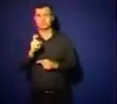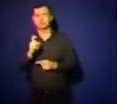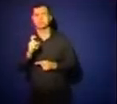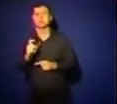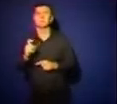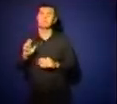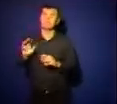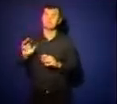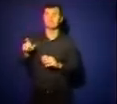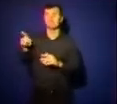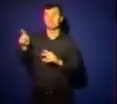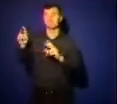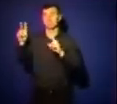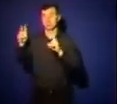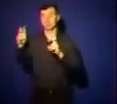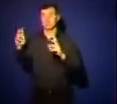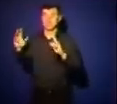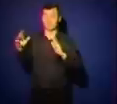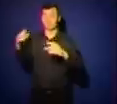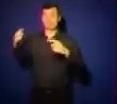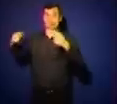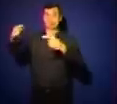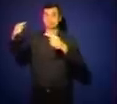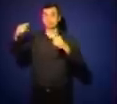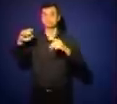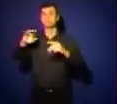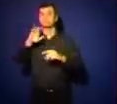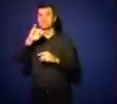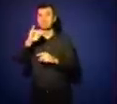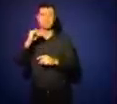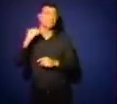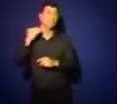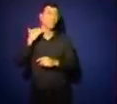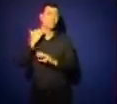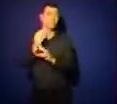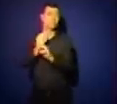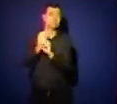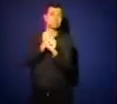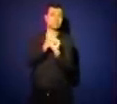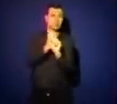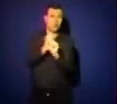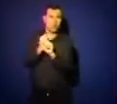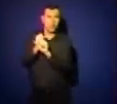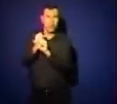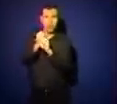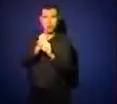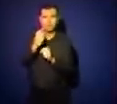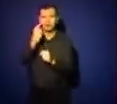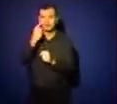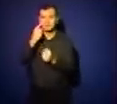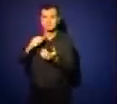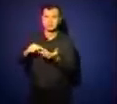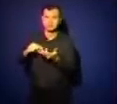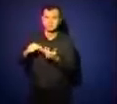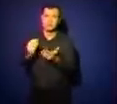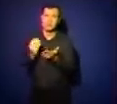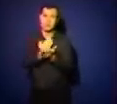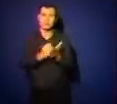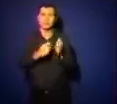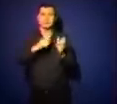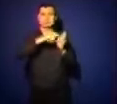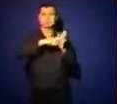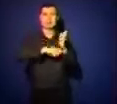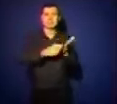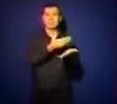novo eu acho que hoje esses bancos fizeram a conta na conta do lápis vão ver que em alguns em alguns em alguns casos perderam tarifa de um lado